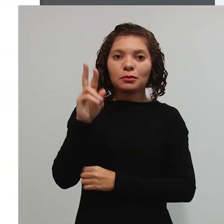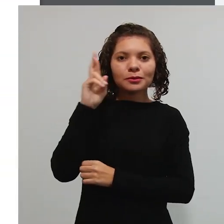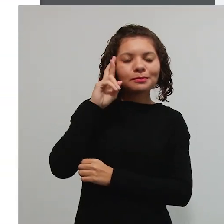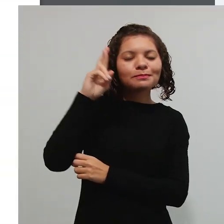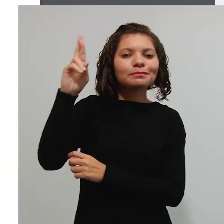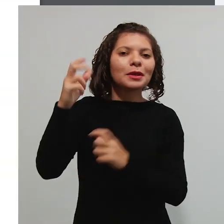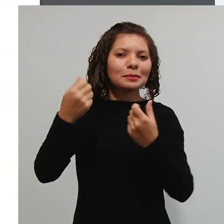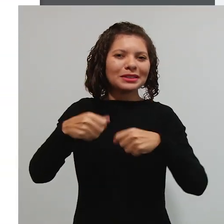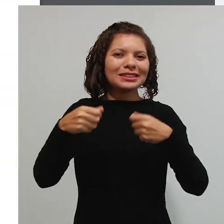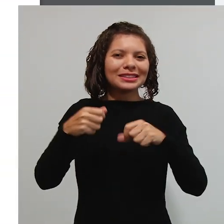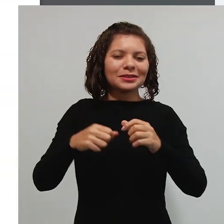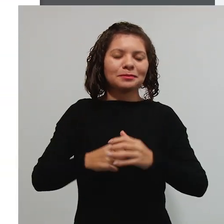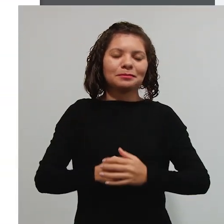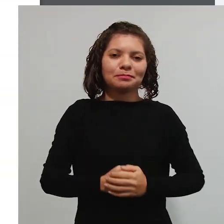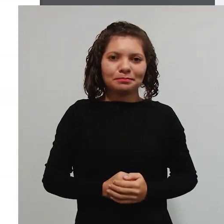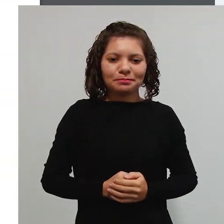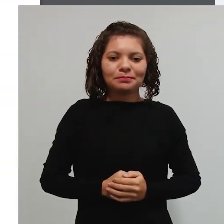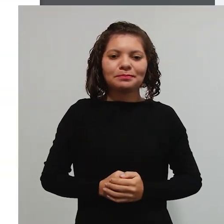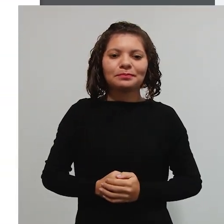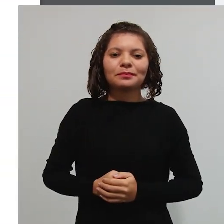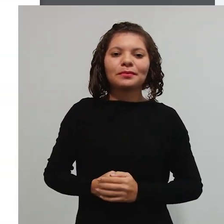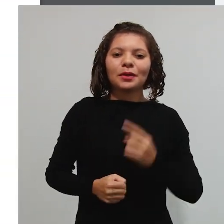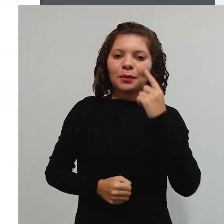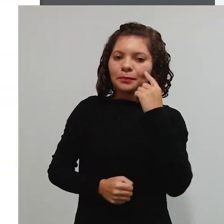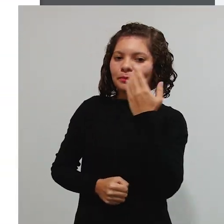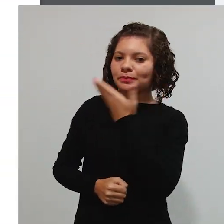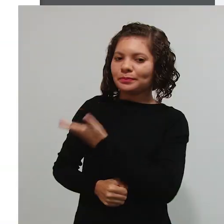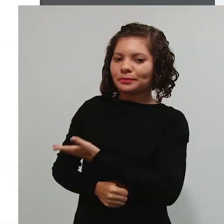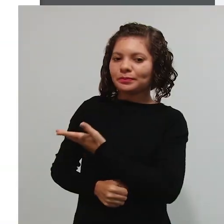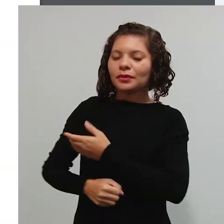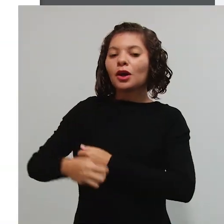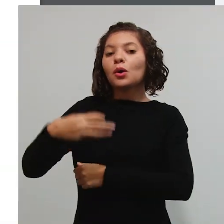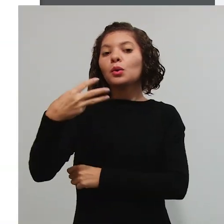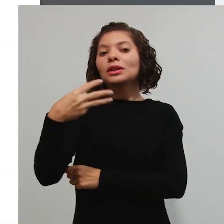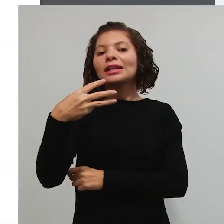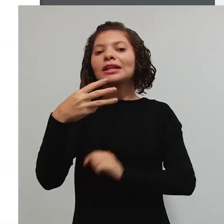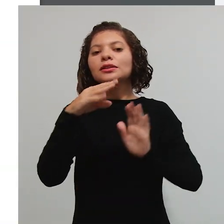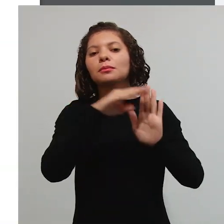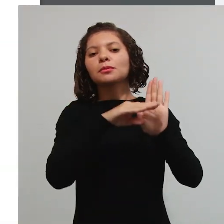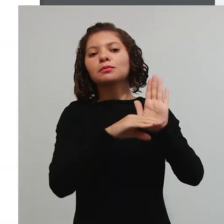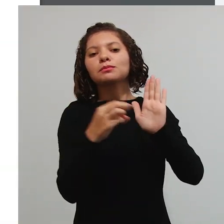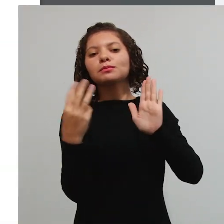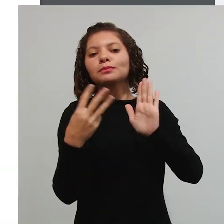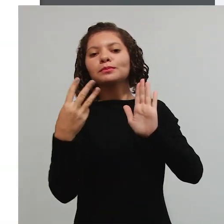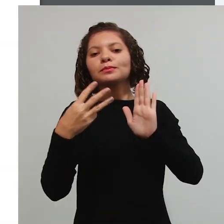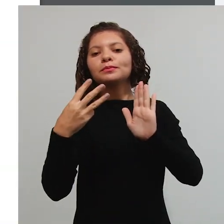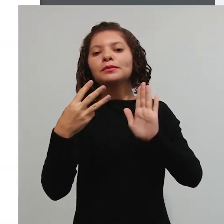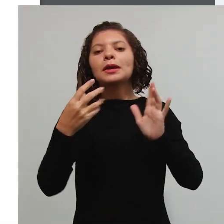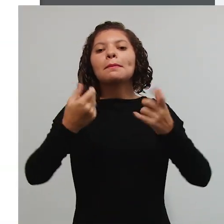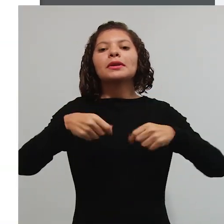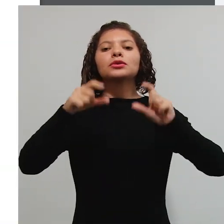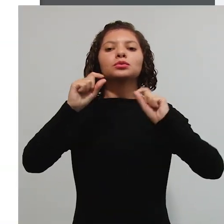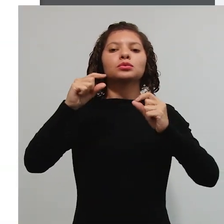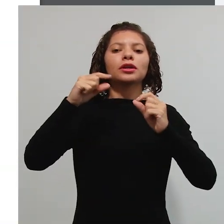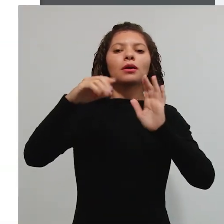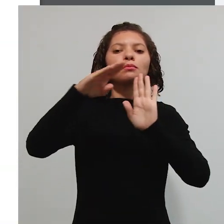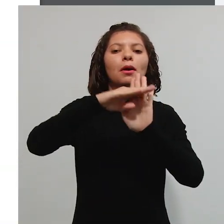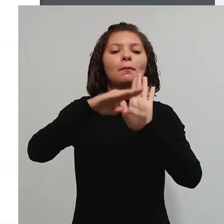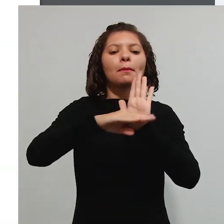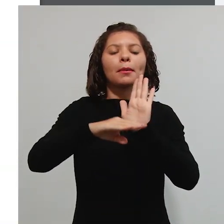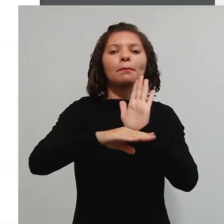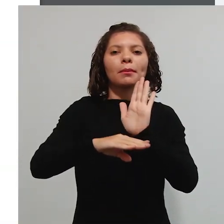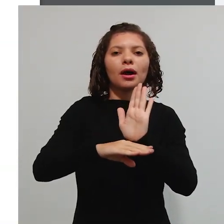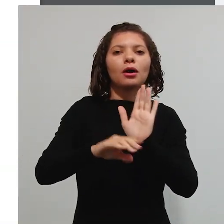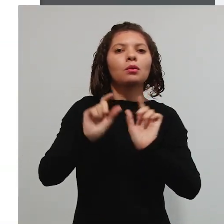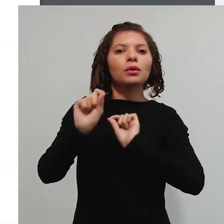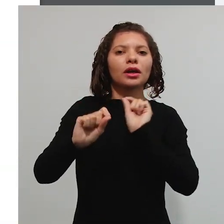O sumário, ele tem que ter 3 tópicos. Quais são esses três tópicos? Esses 3 tópicos têm que estar nomeados da seguinte